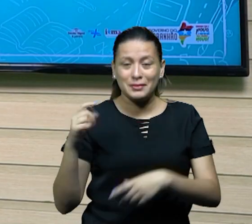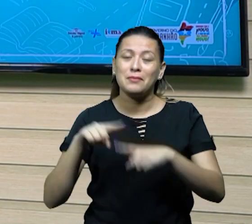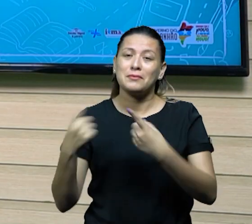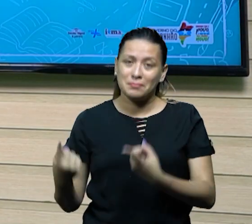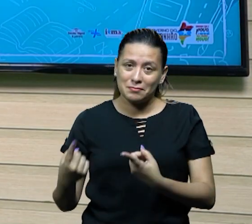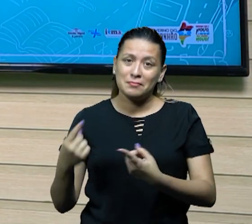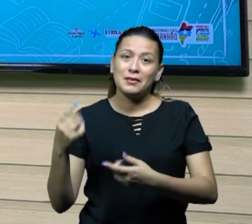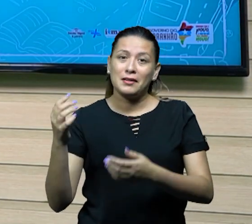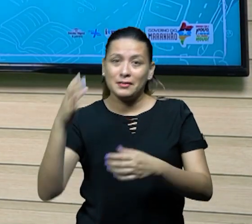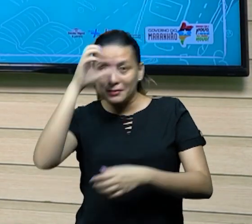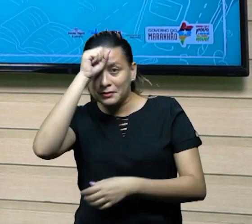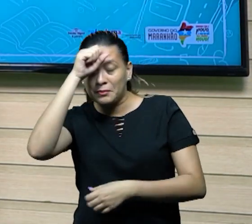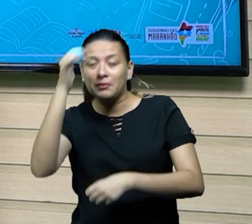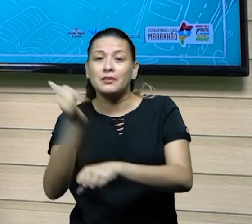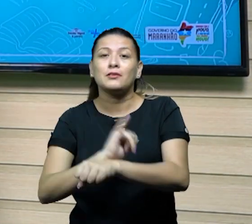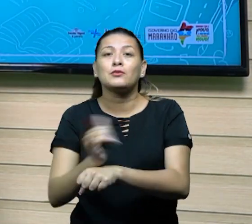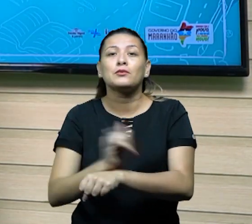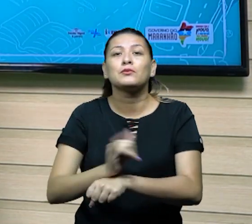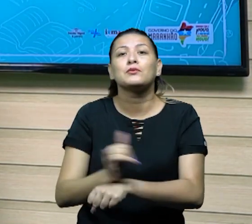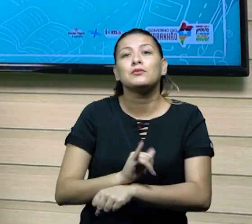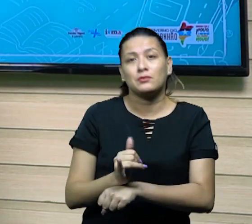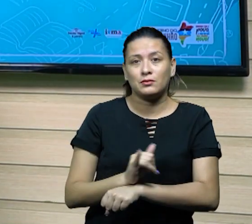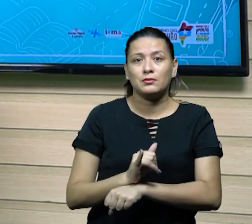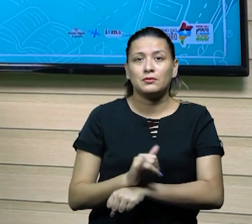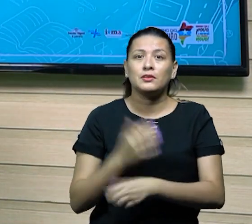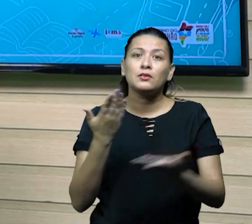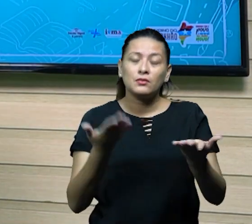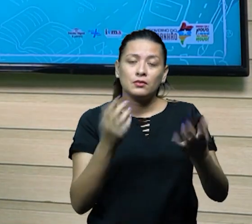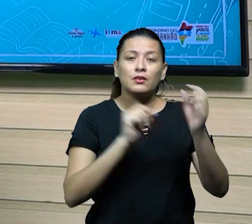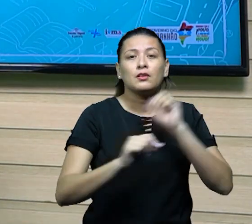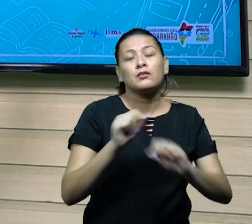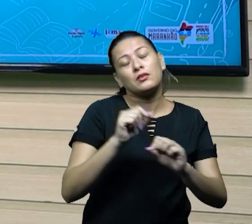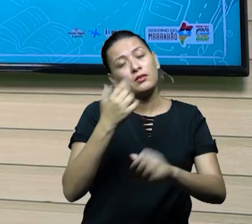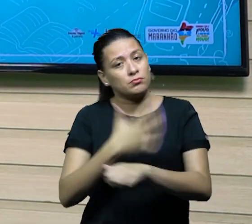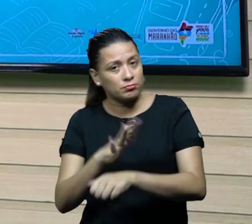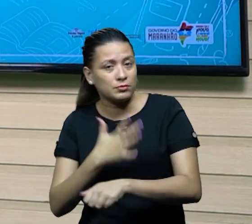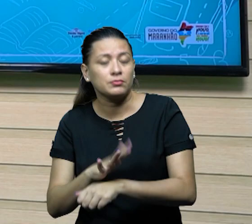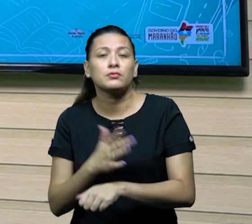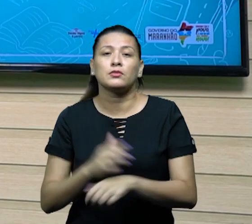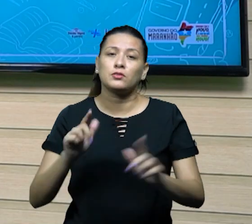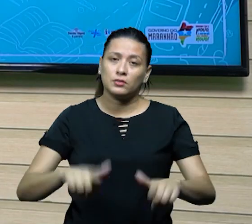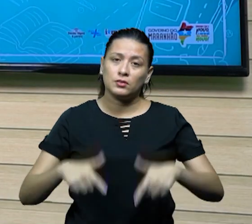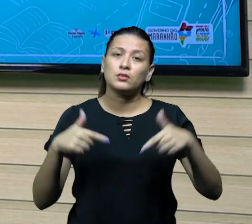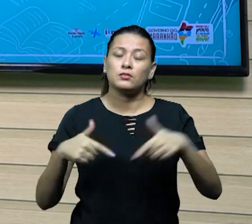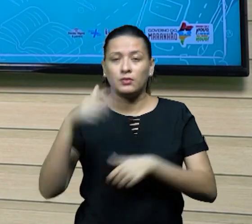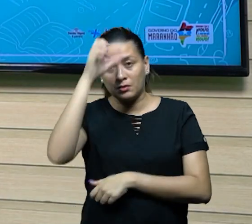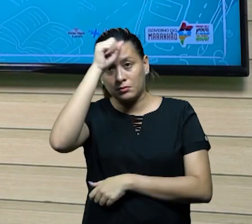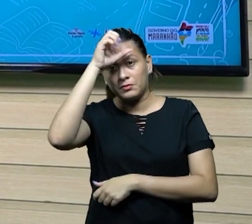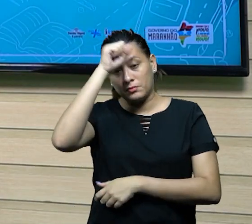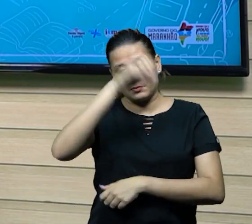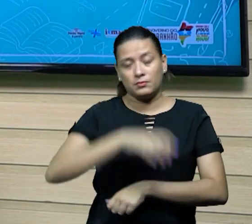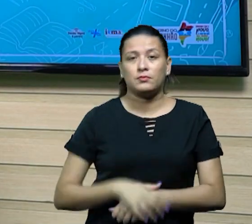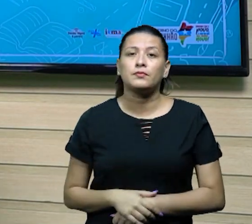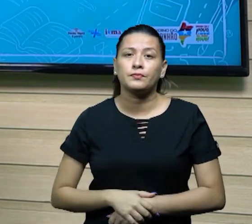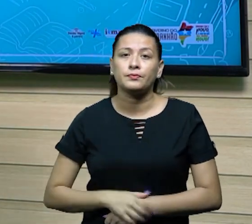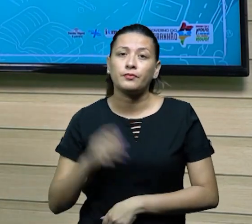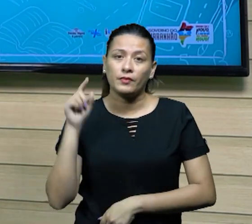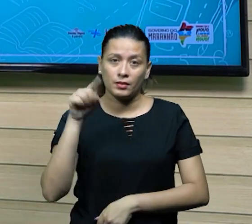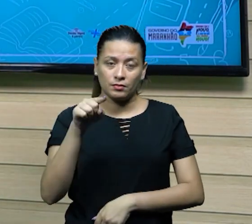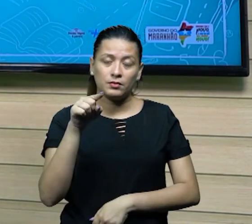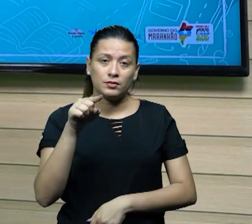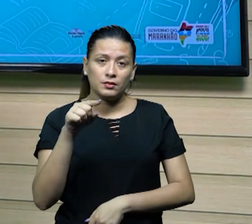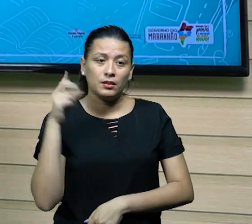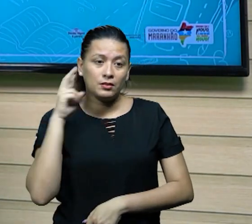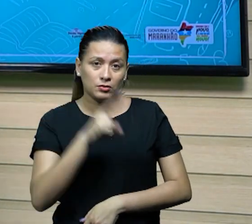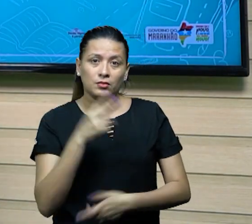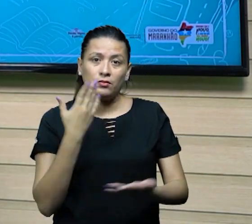sabia fritar um ovo, hoje se desenvolveu através do YouTube. Então o YouTube não deixa de ser também uma forma de treinamento, onde tu não recebe o certificado, mas tu